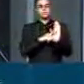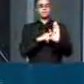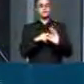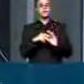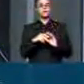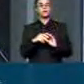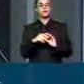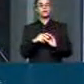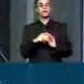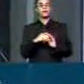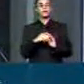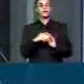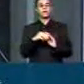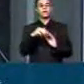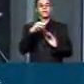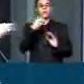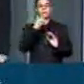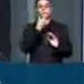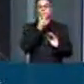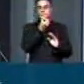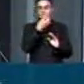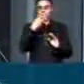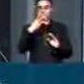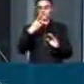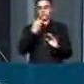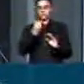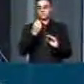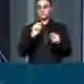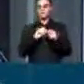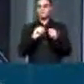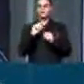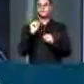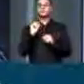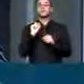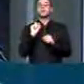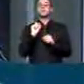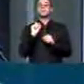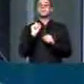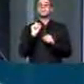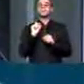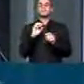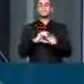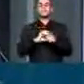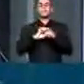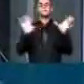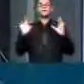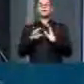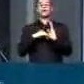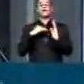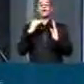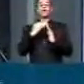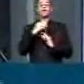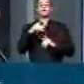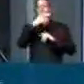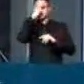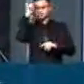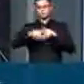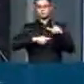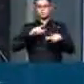ela anistia todos os trabalhadores rurais que são oriundos de reassentamento. Então,